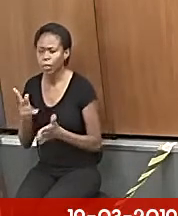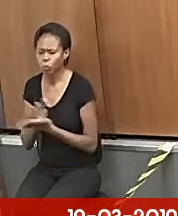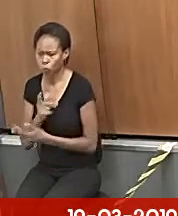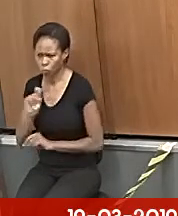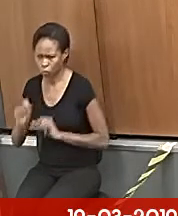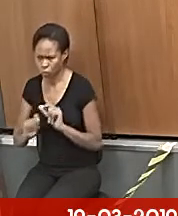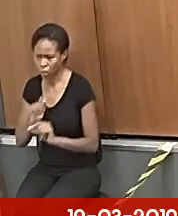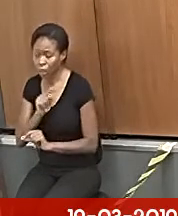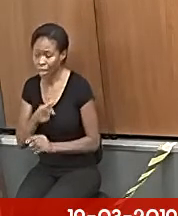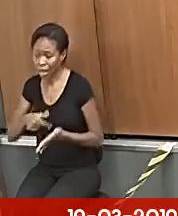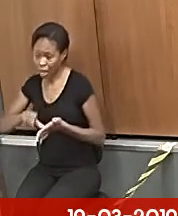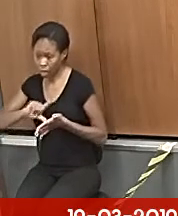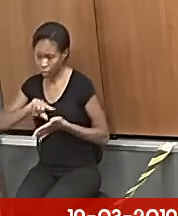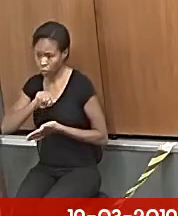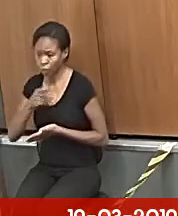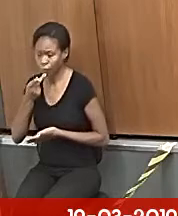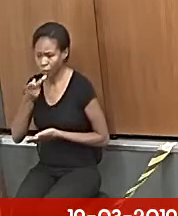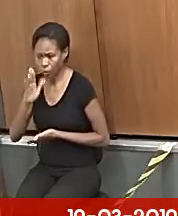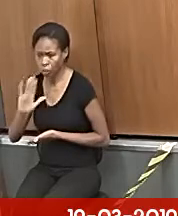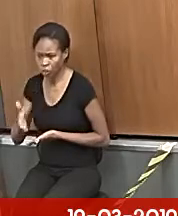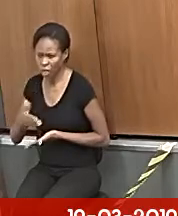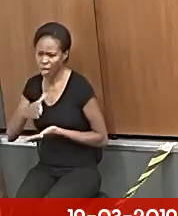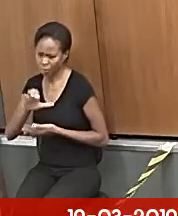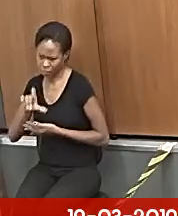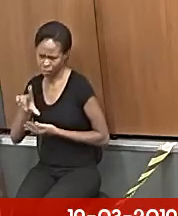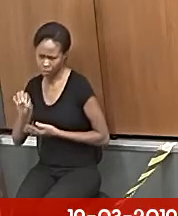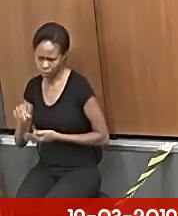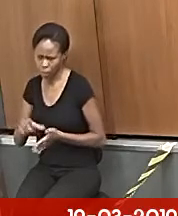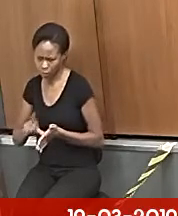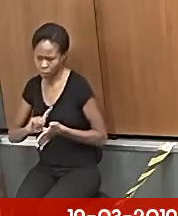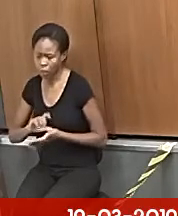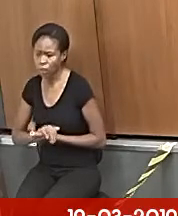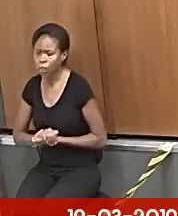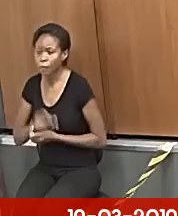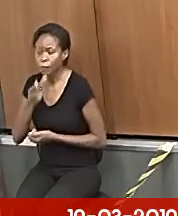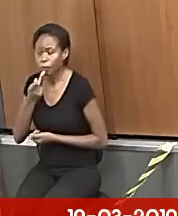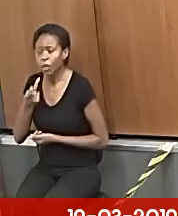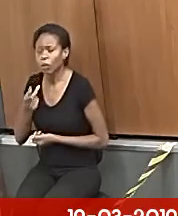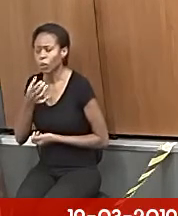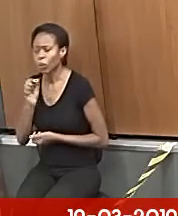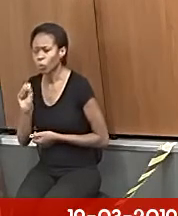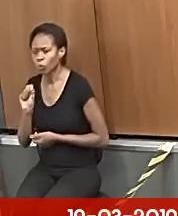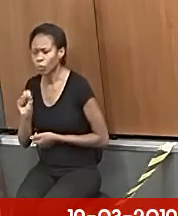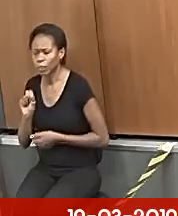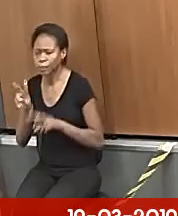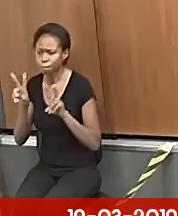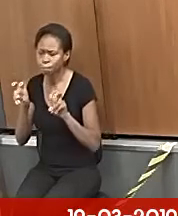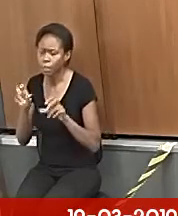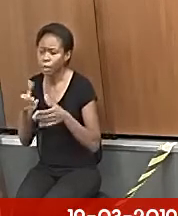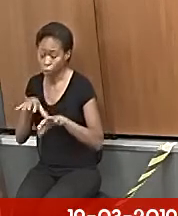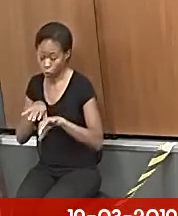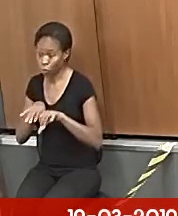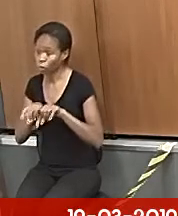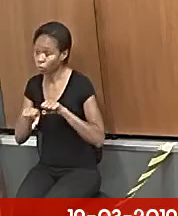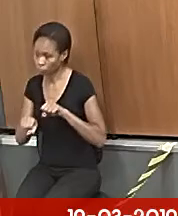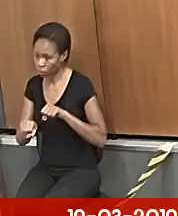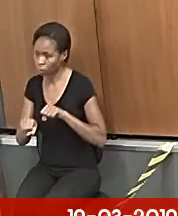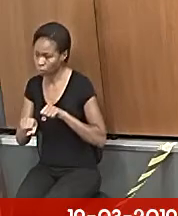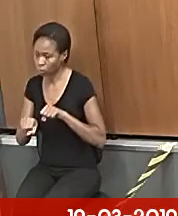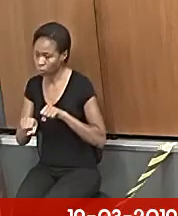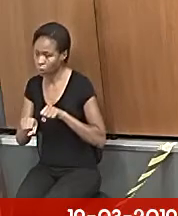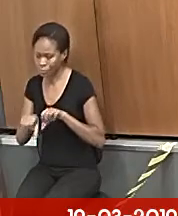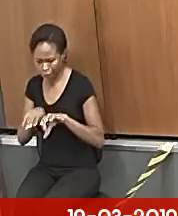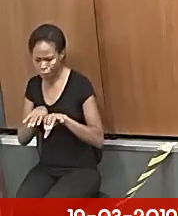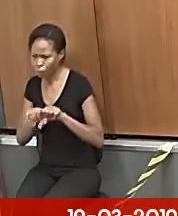como se eu já tinha falou mais cedo a respeito do da formatura né a respeito da